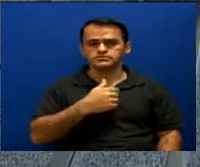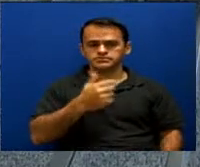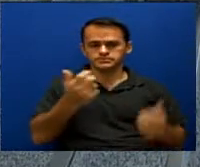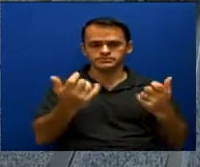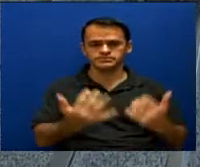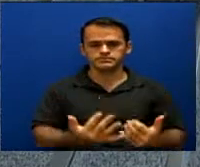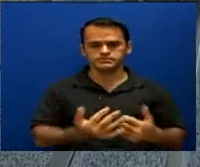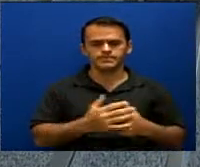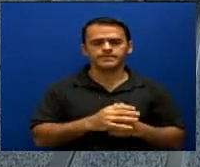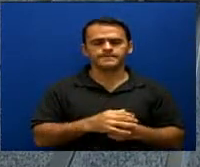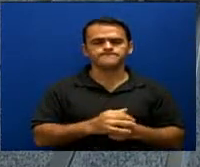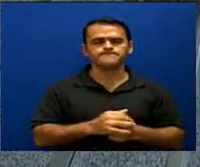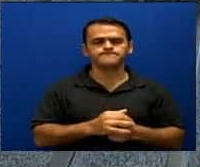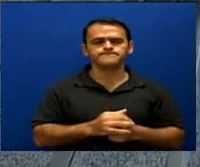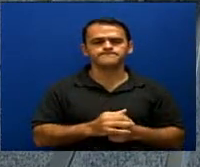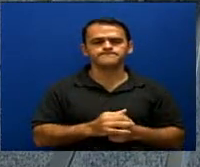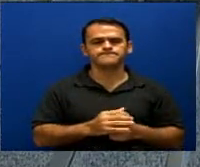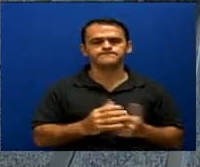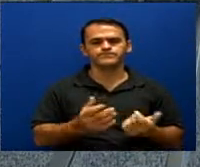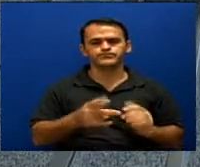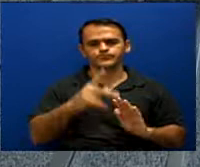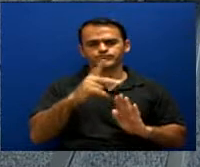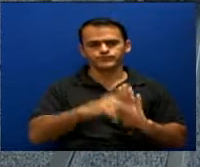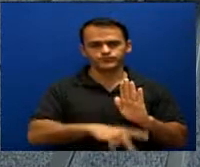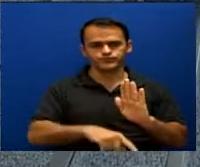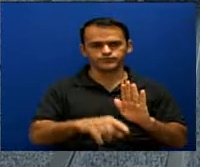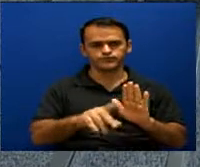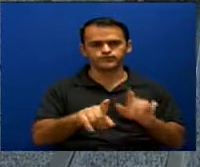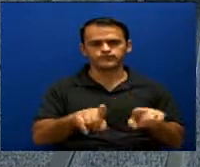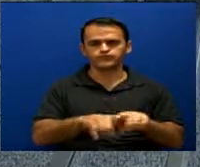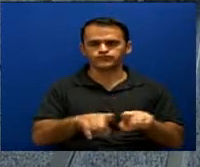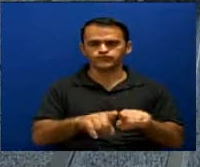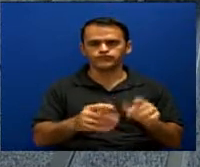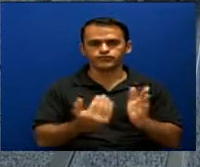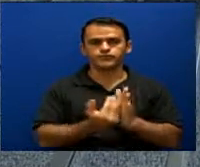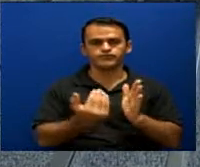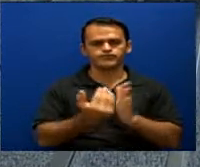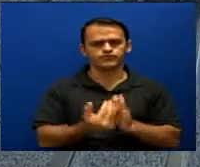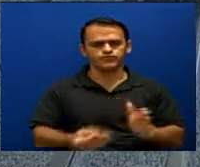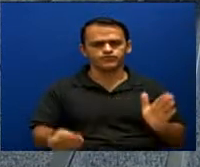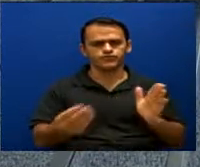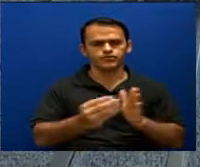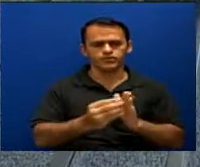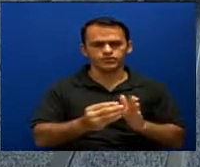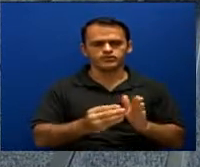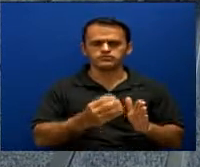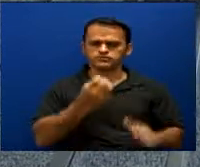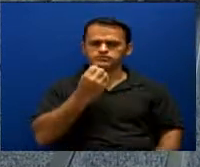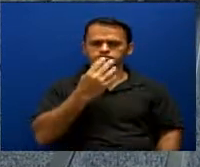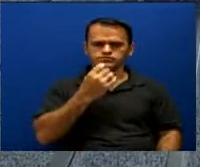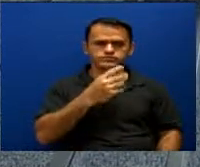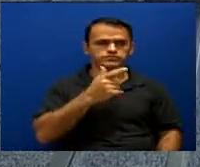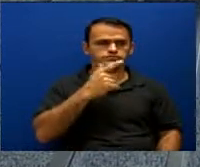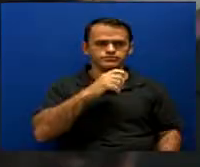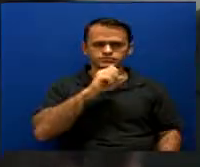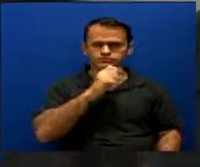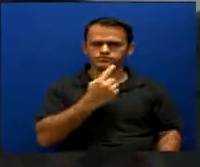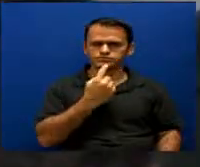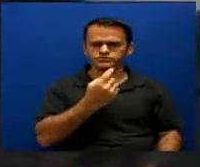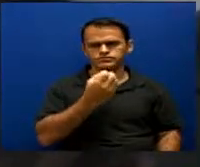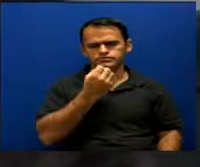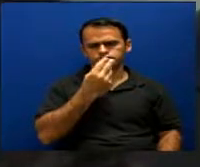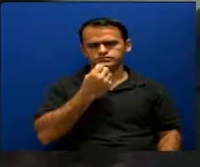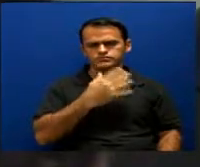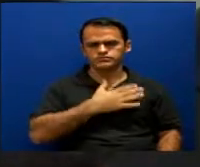aqui, na verdade a emenda e o projeto, a ideia, tudo que o Luiz Santos falou é fundamental, o mérito